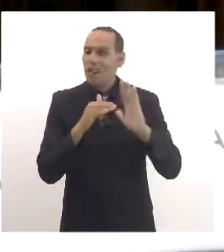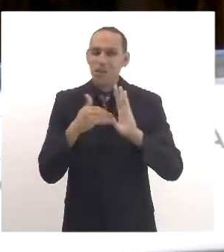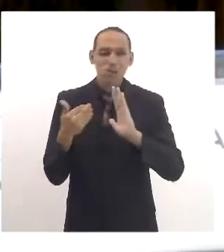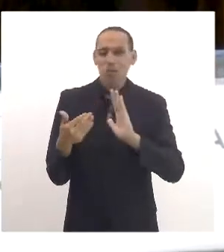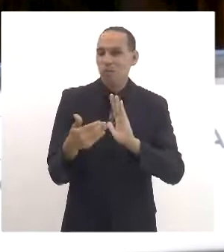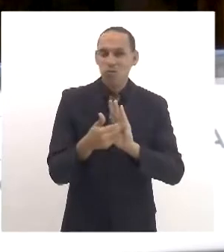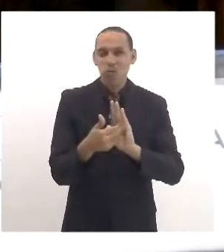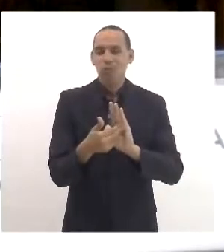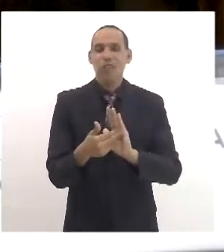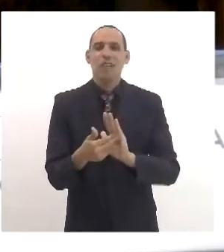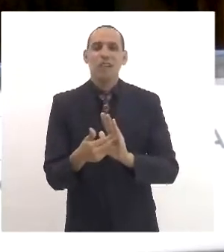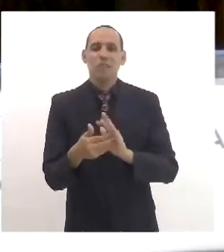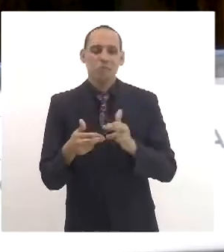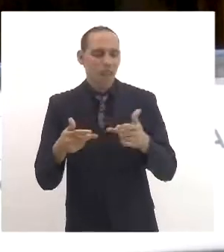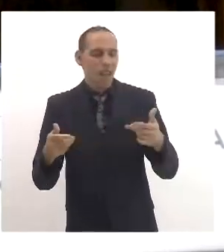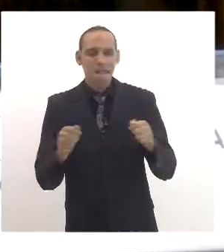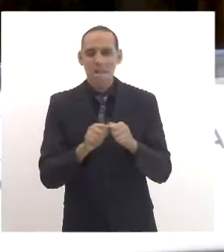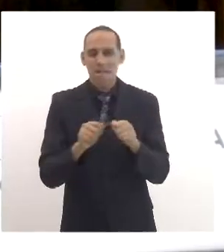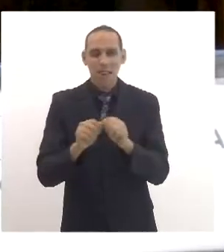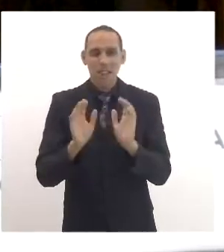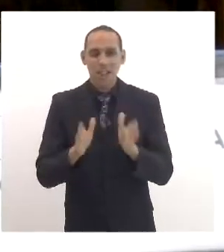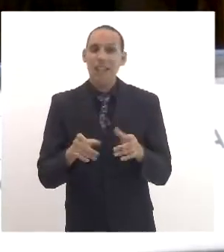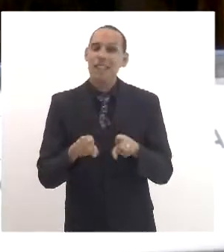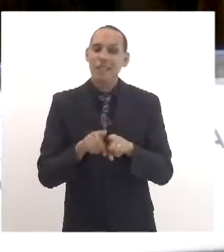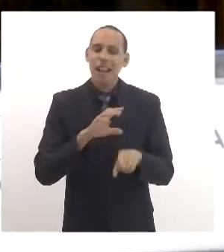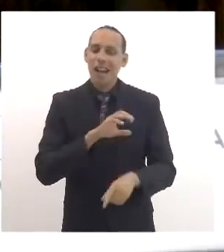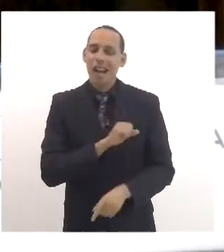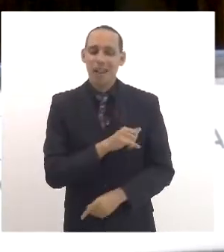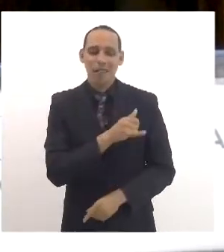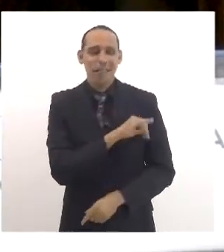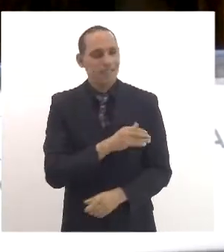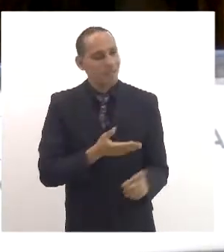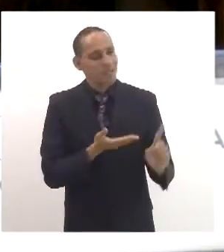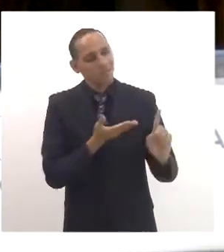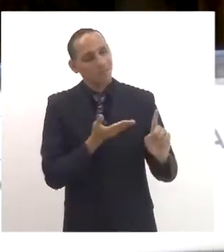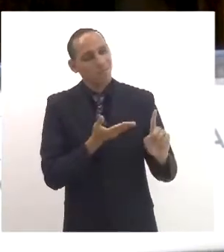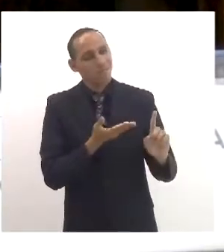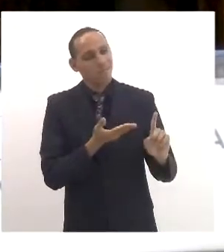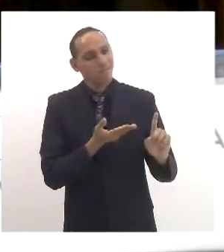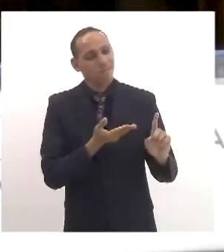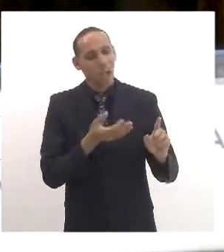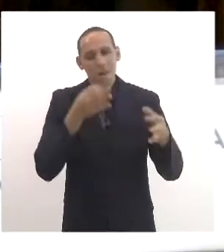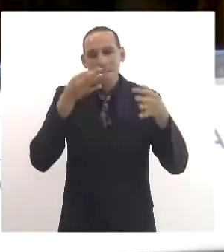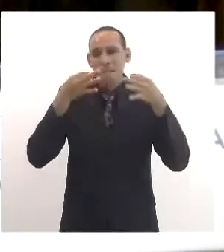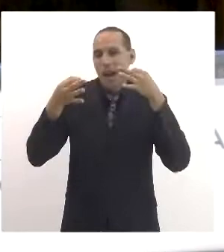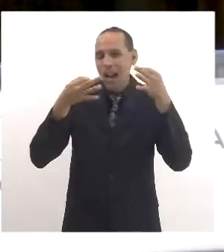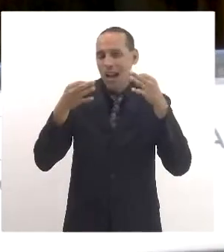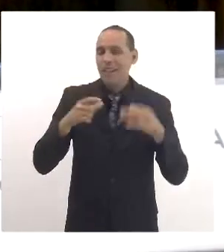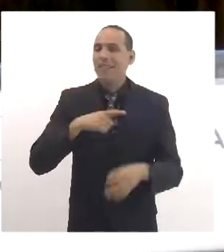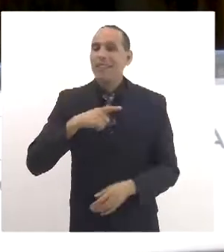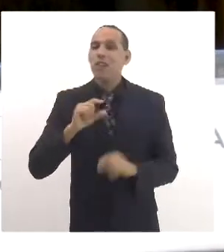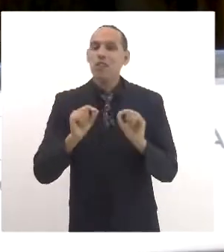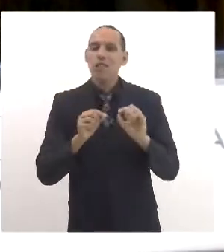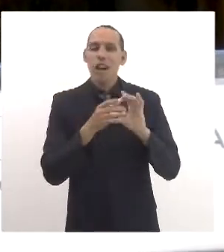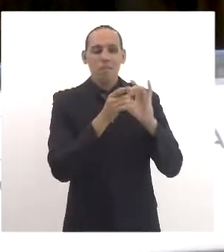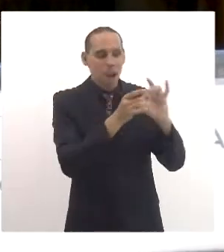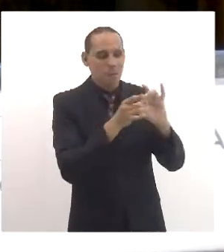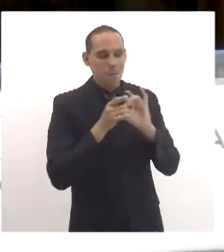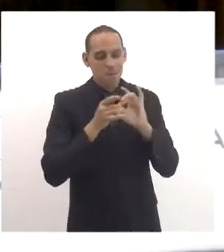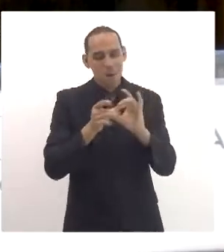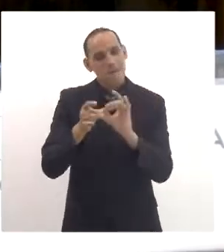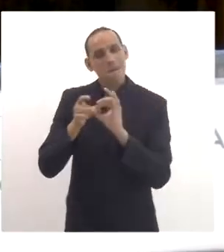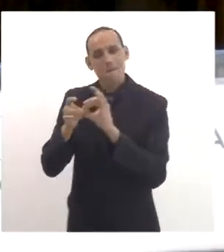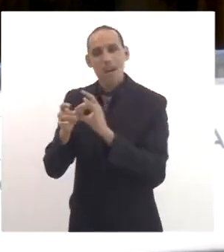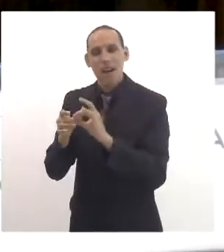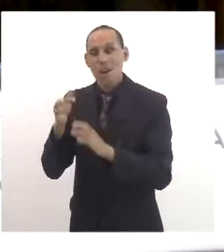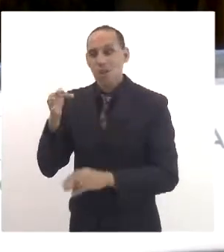realizado e por esse amor ao Rio de Janeiro, com essa perspectiva de estabelecer pontes e construir